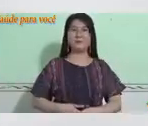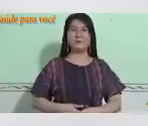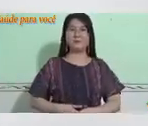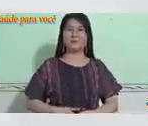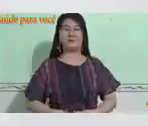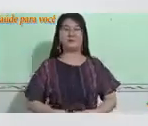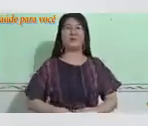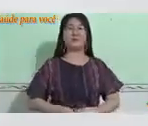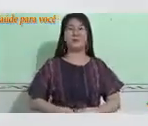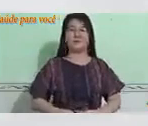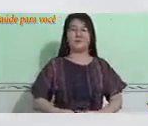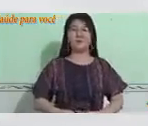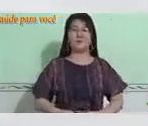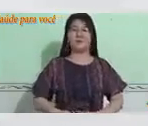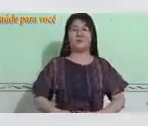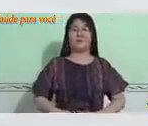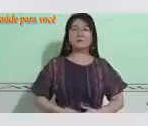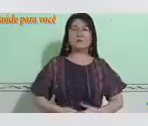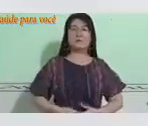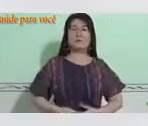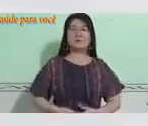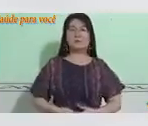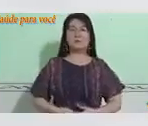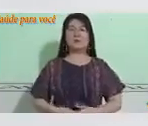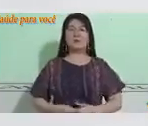os hormônios que o corpo precisa.